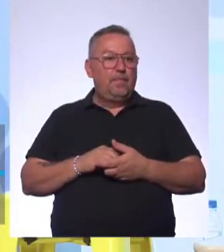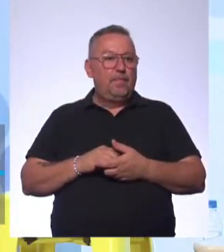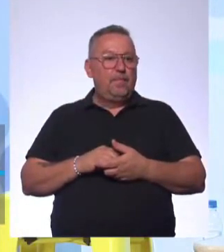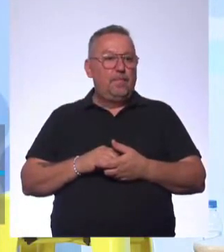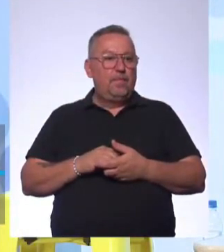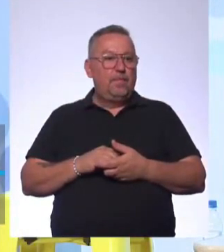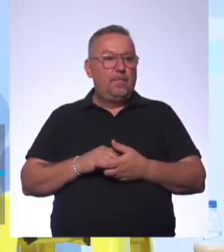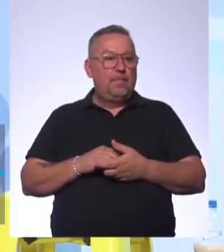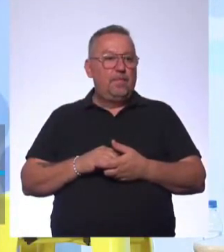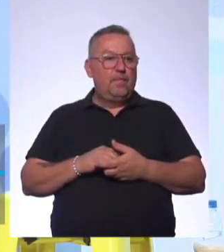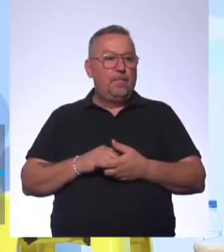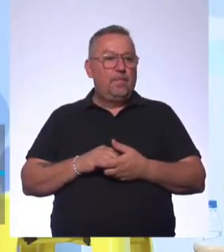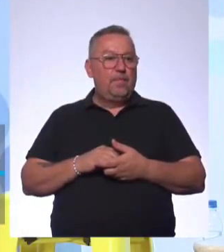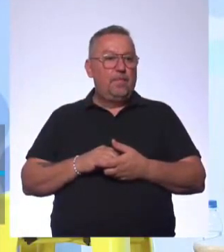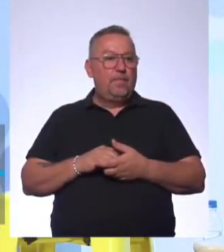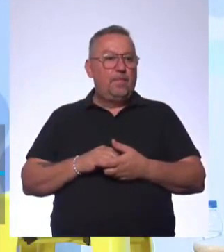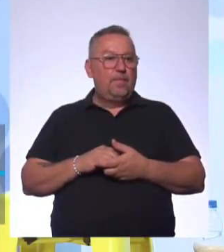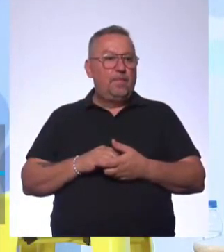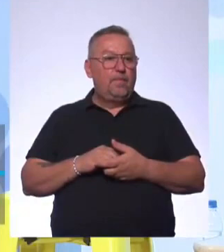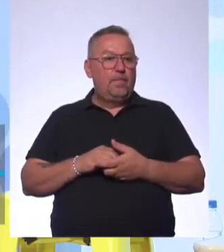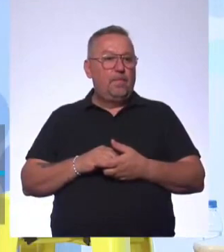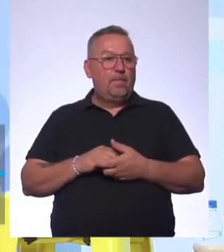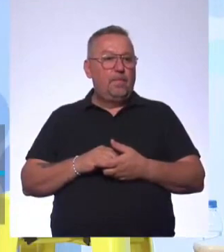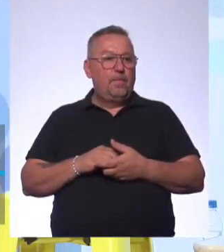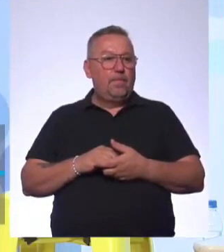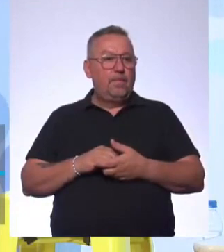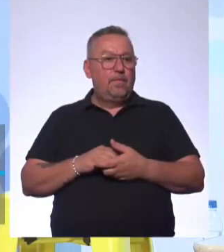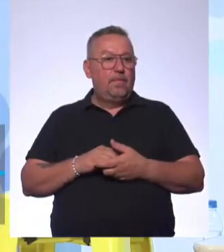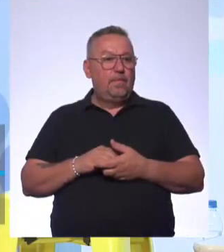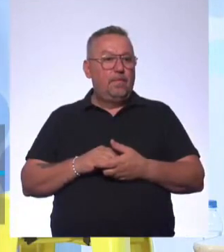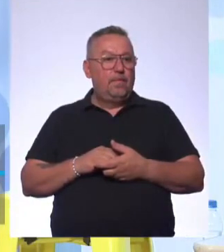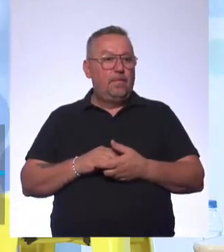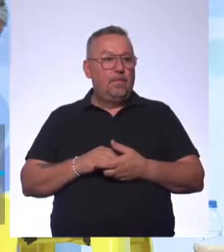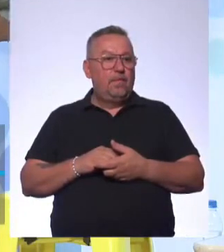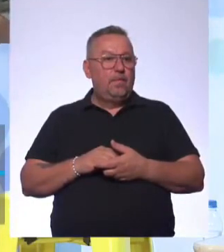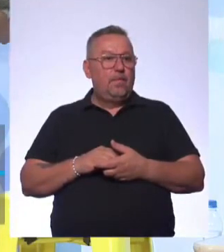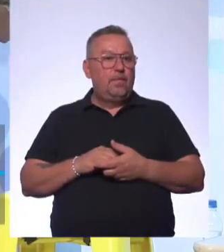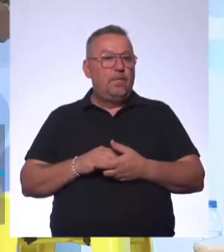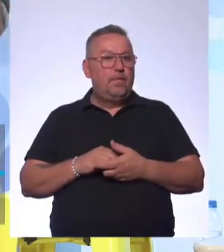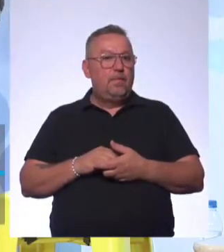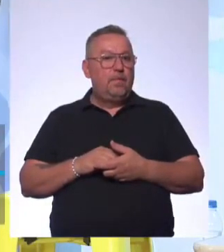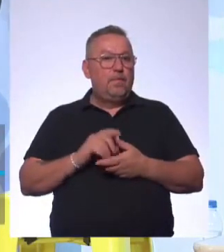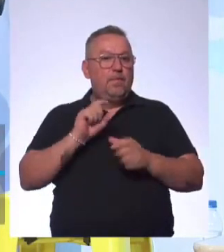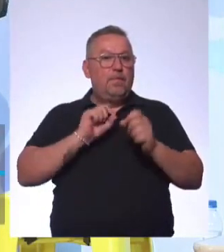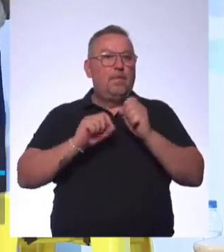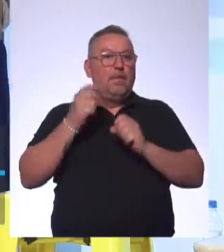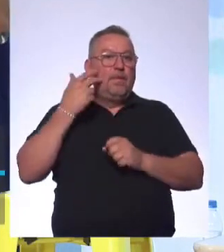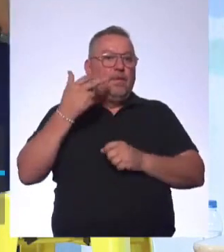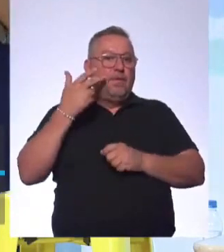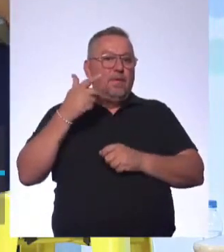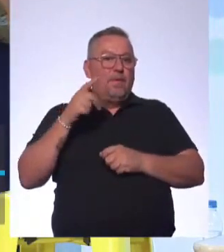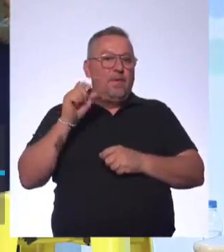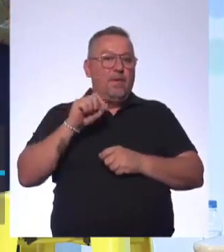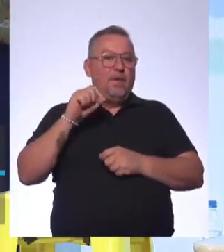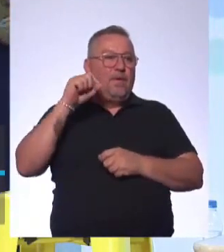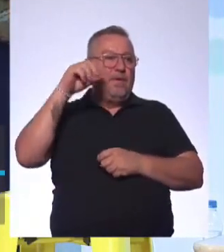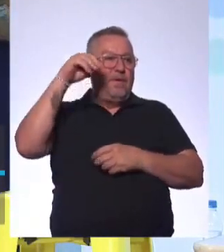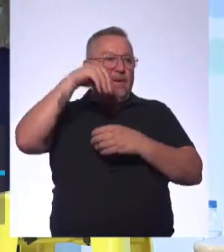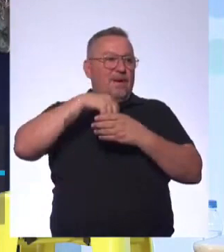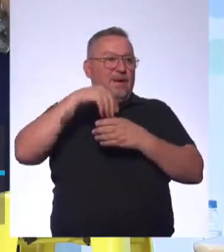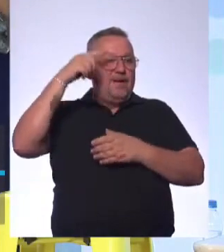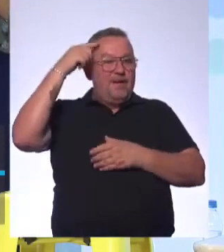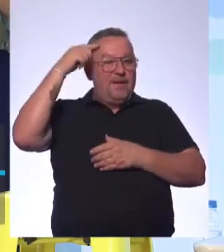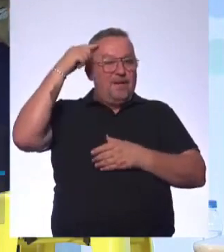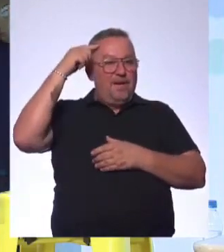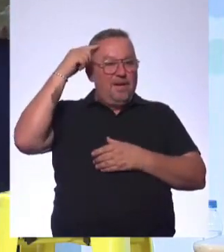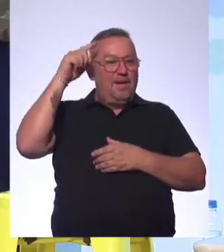ela permite... Eita, peraí. Tá, tudo bem. O senso comum, né, então, dentro desse